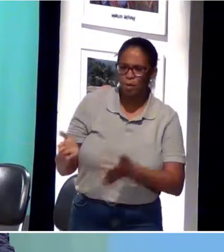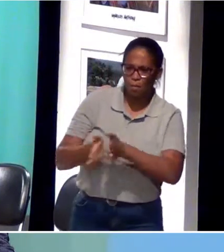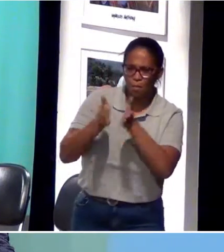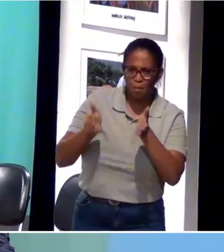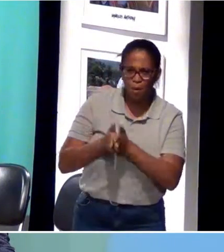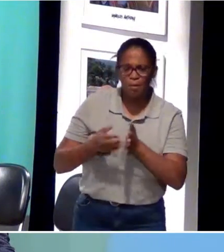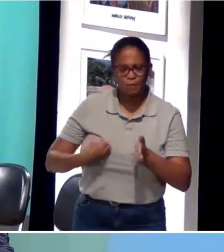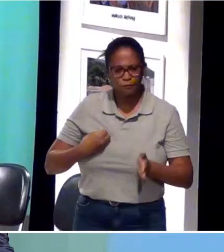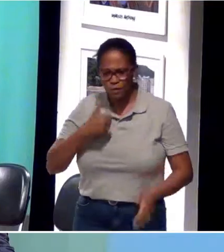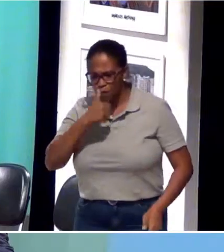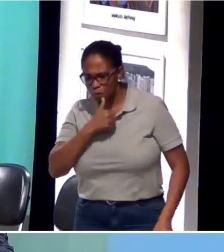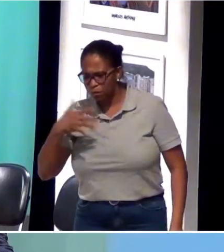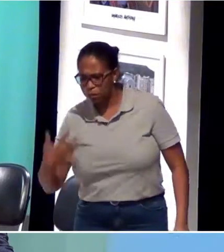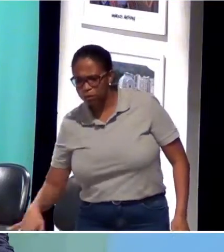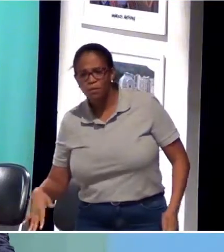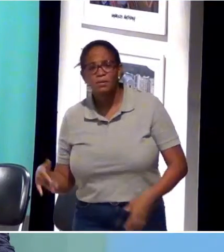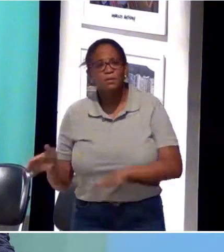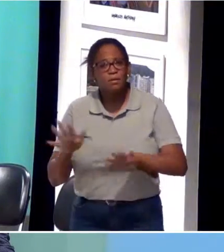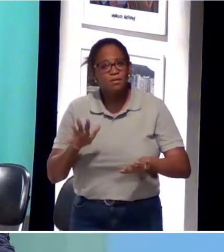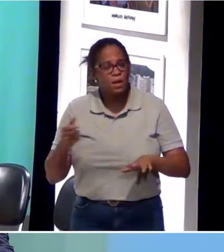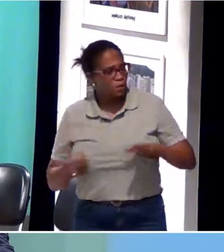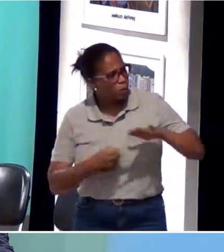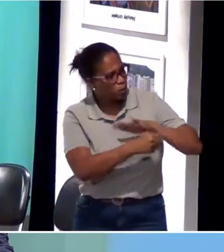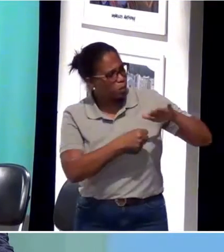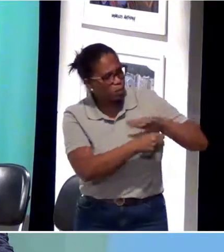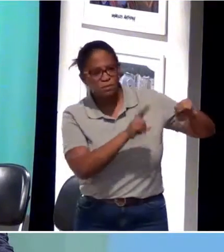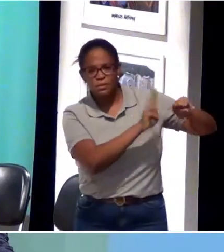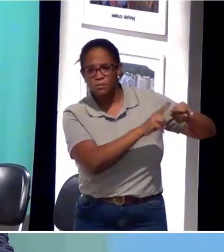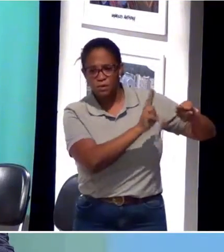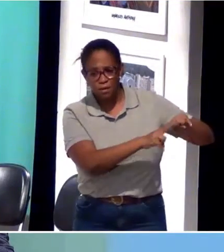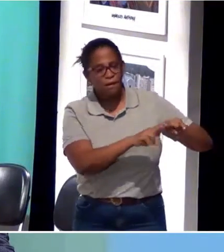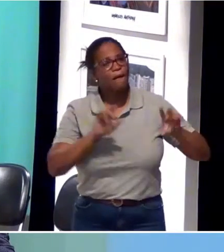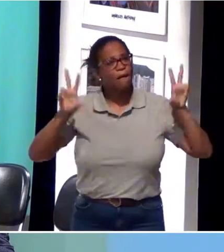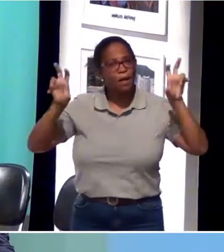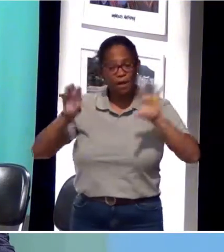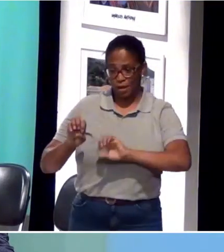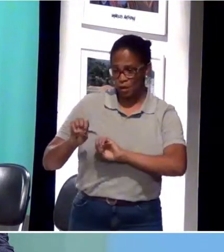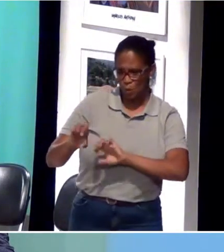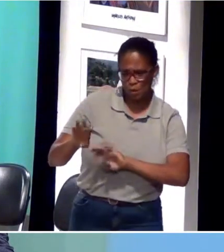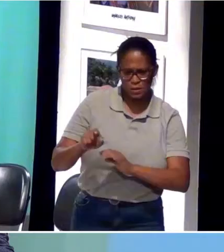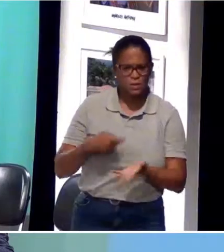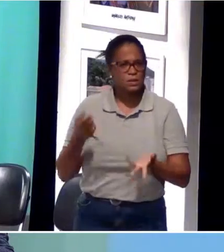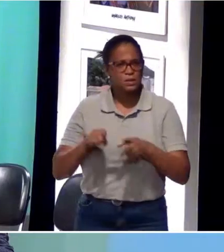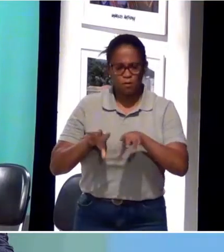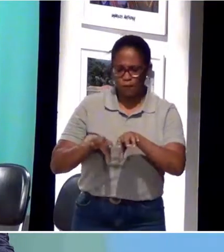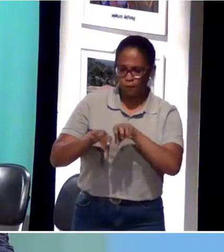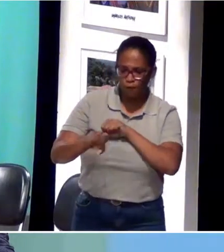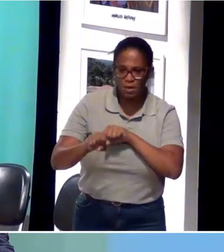condições subhumanas e, ao mesmo tempo, colocando a educação, a formação para o trabalho e